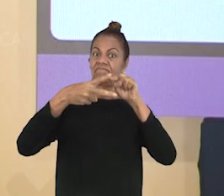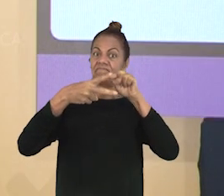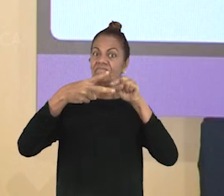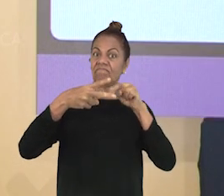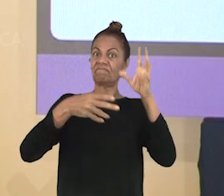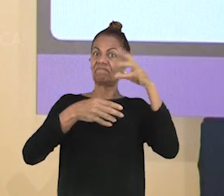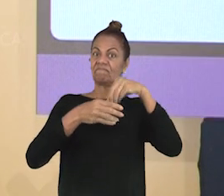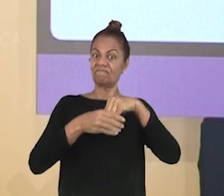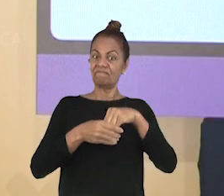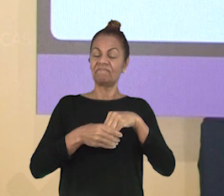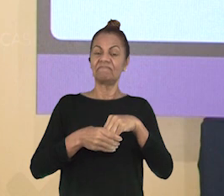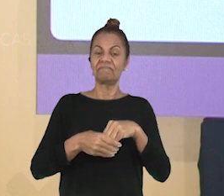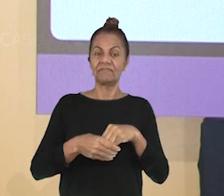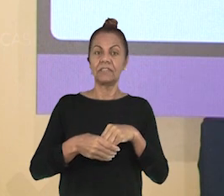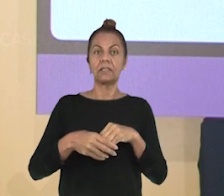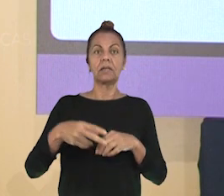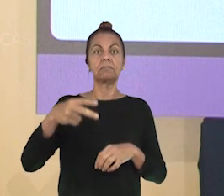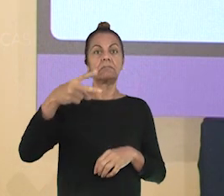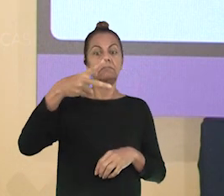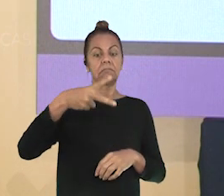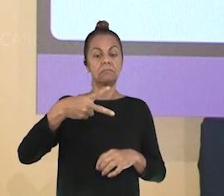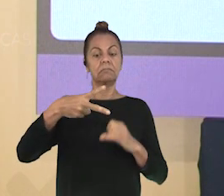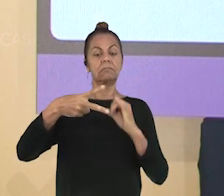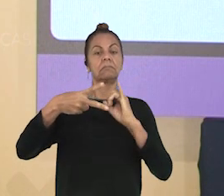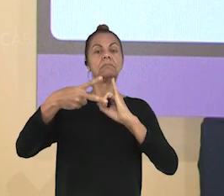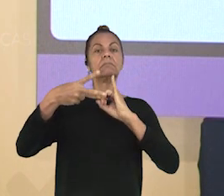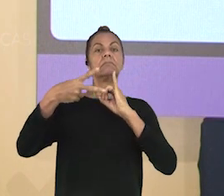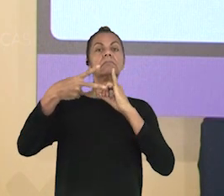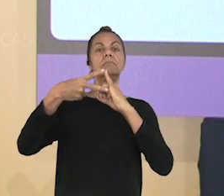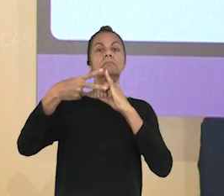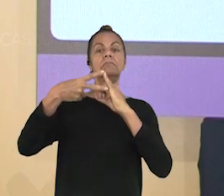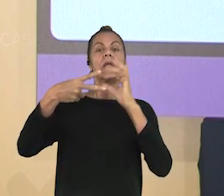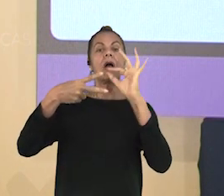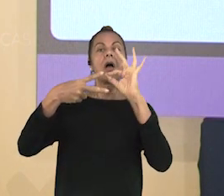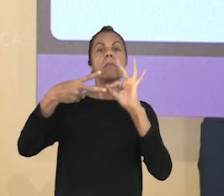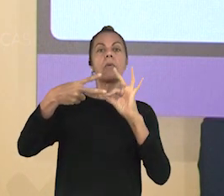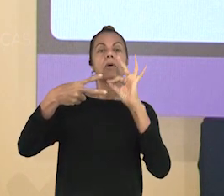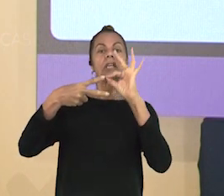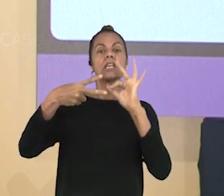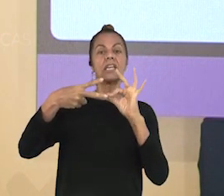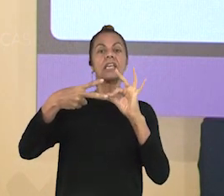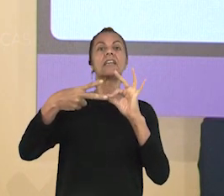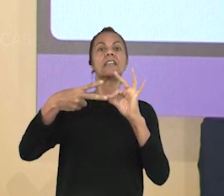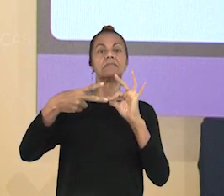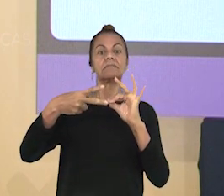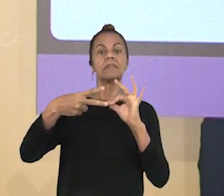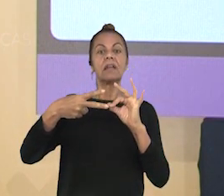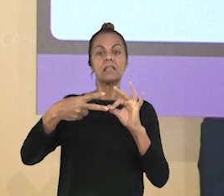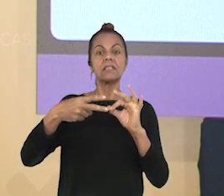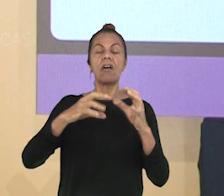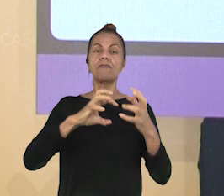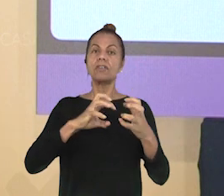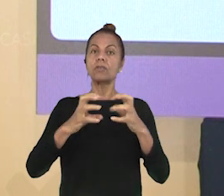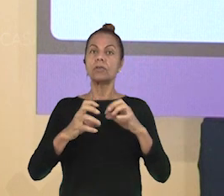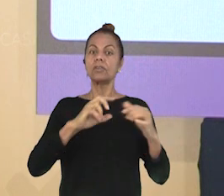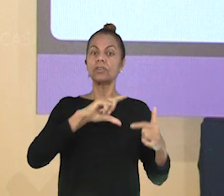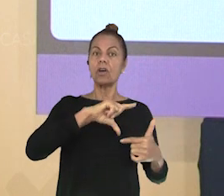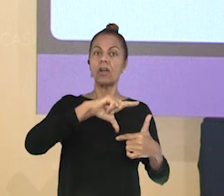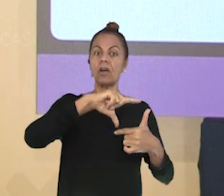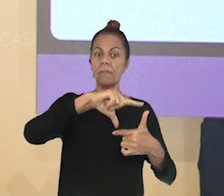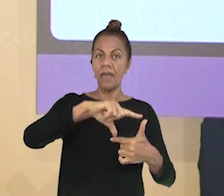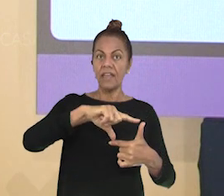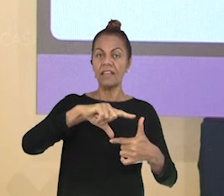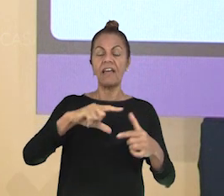depende da disposição dos ângulos internos e das medidas dos lados. Lembrando que os polígonos, eles